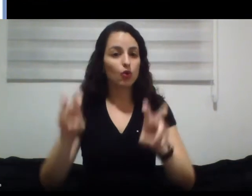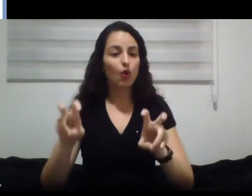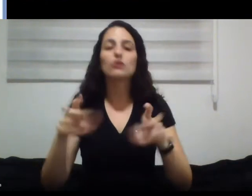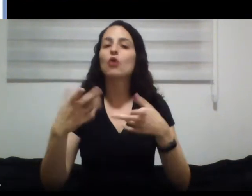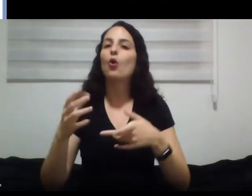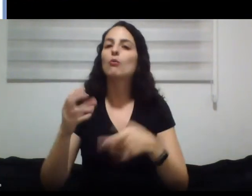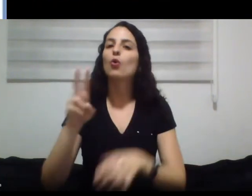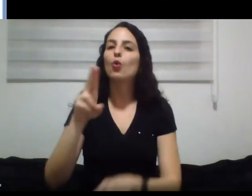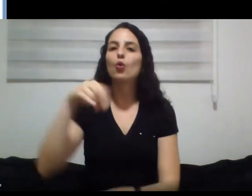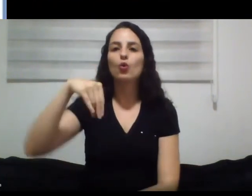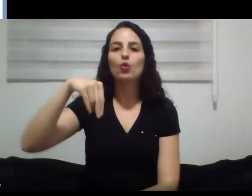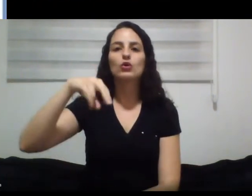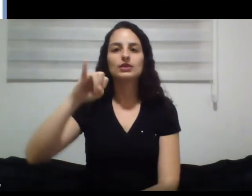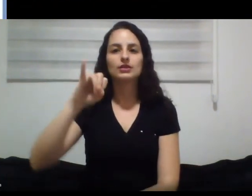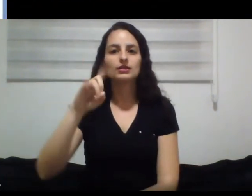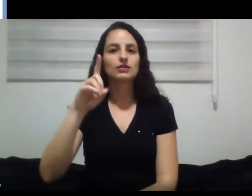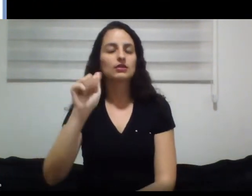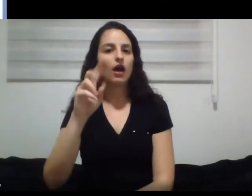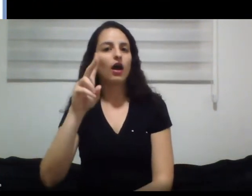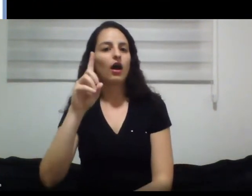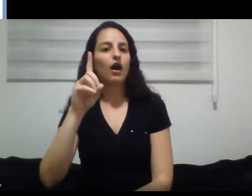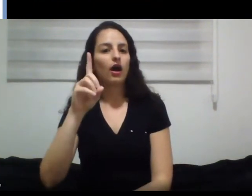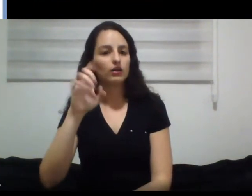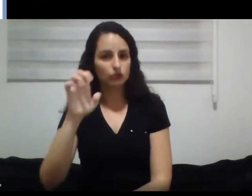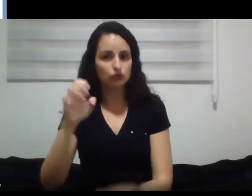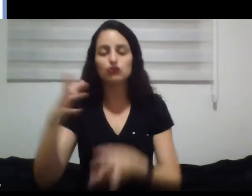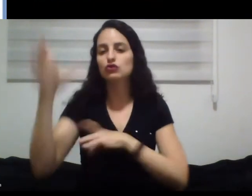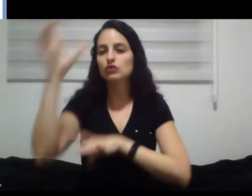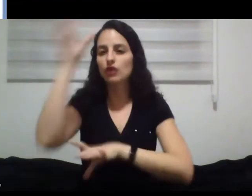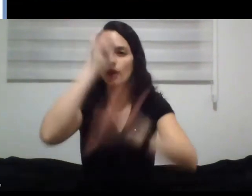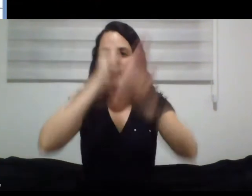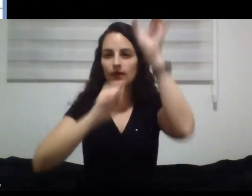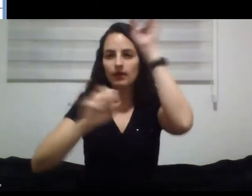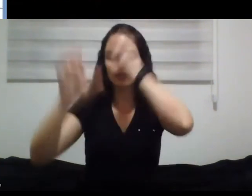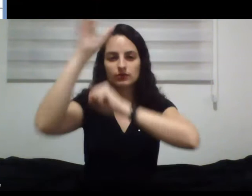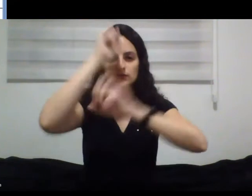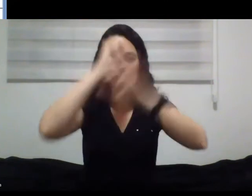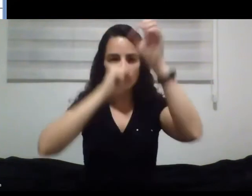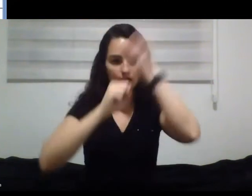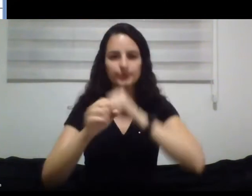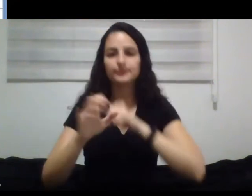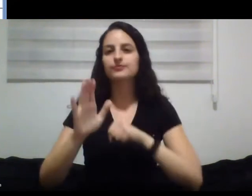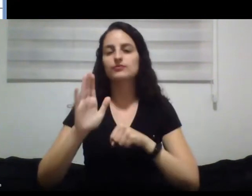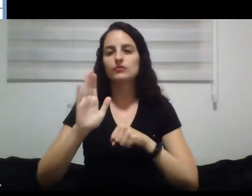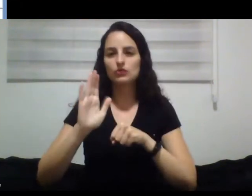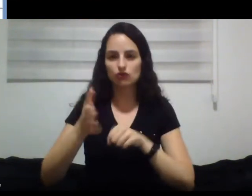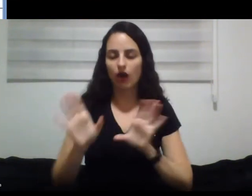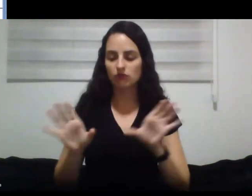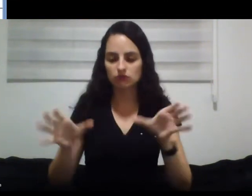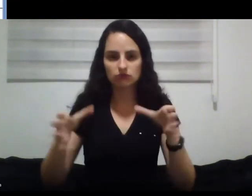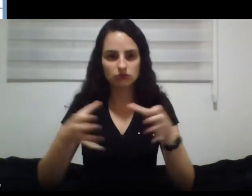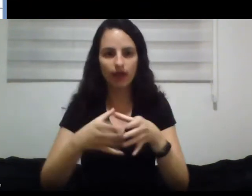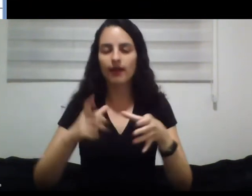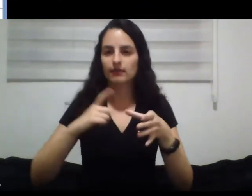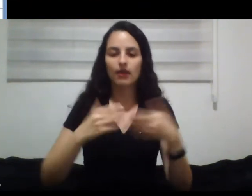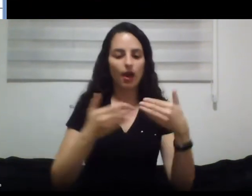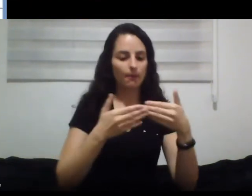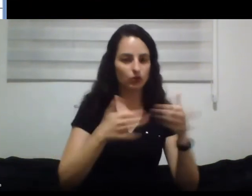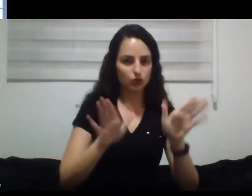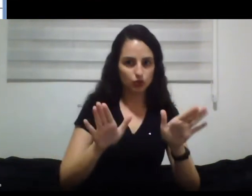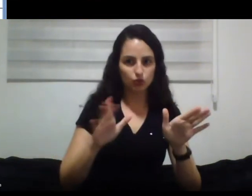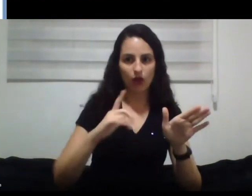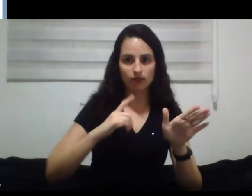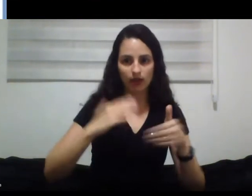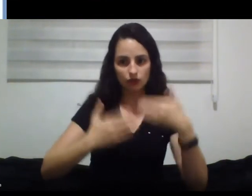curricular, e inclusive tem aí a questão, tem uma live que a Angélica realizou, especialmente para falar sobre a distribuição de